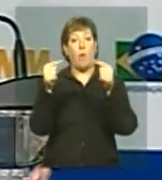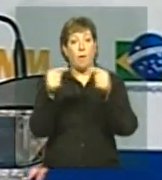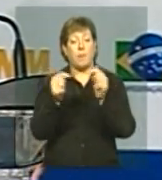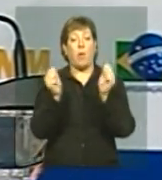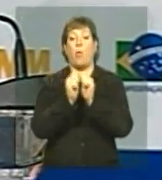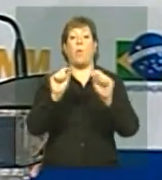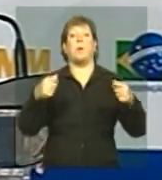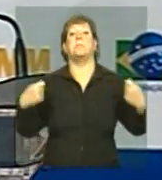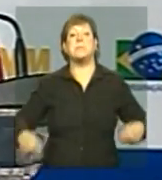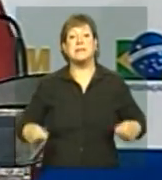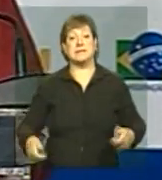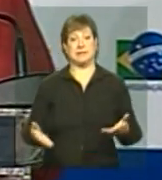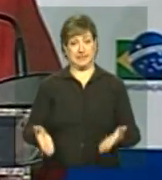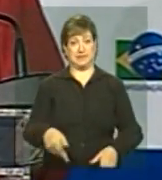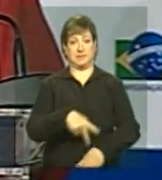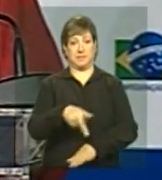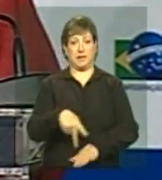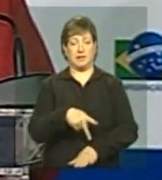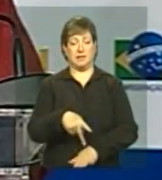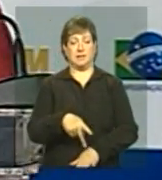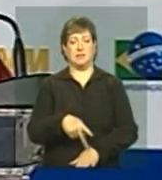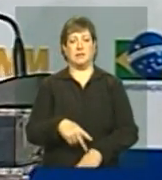dele